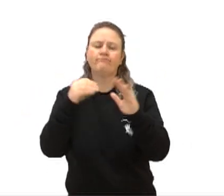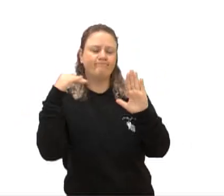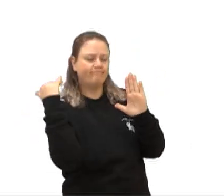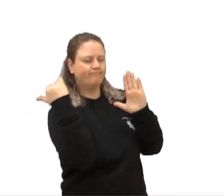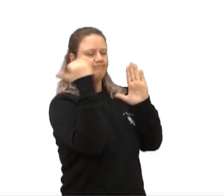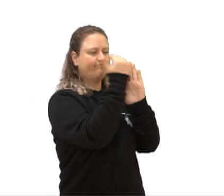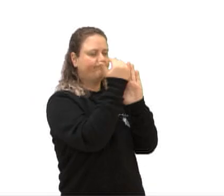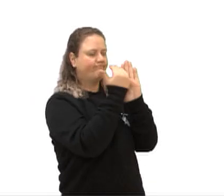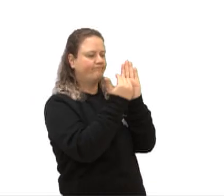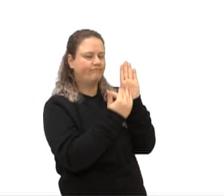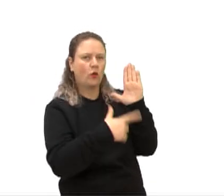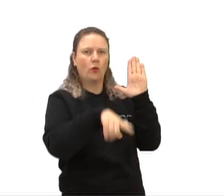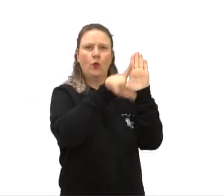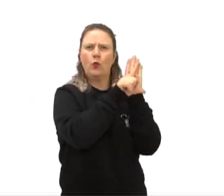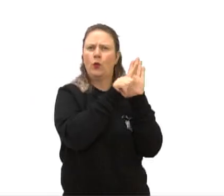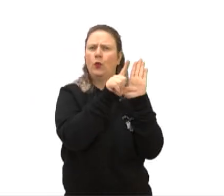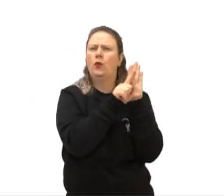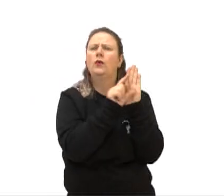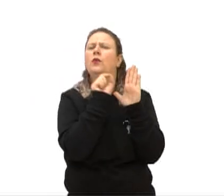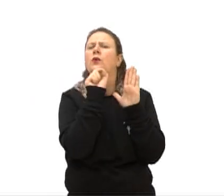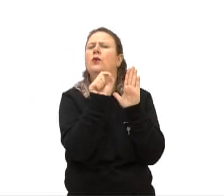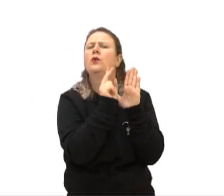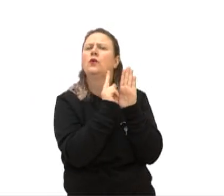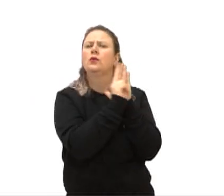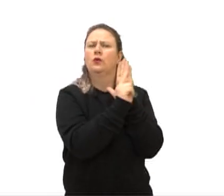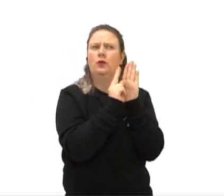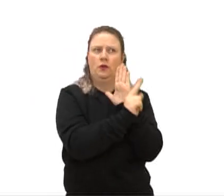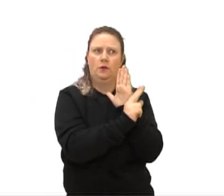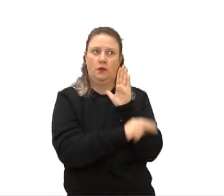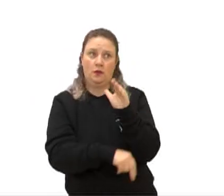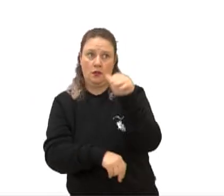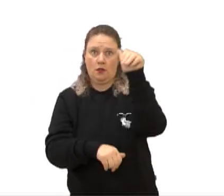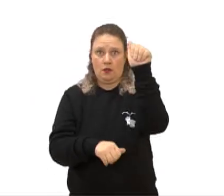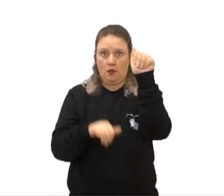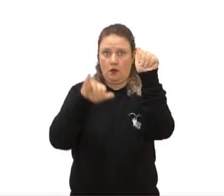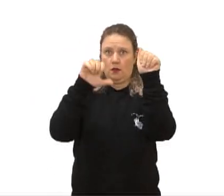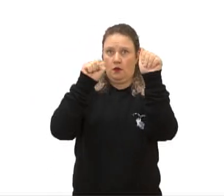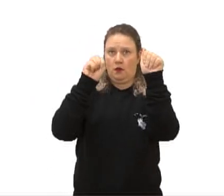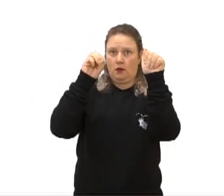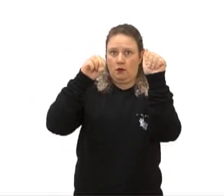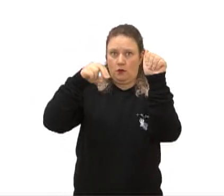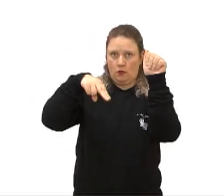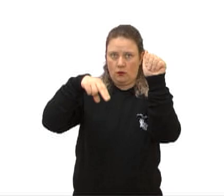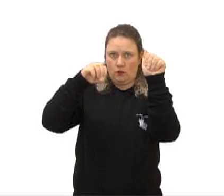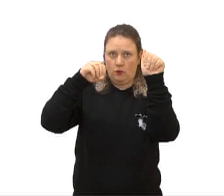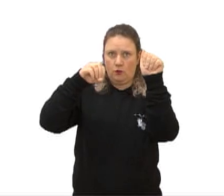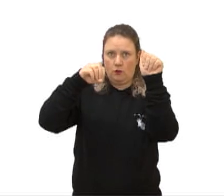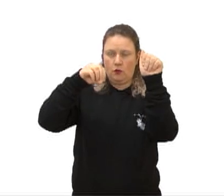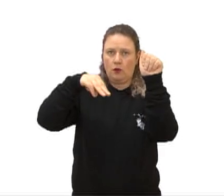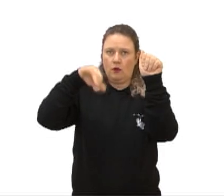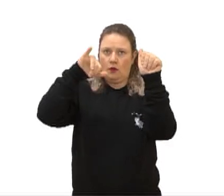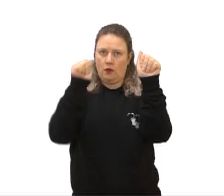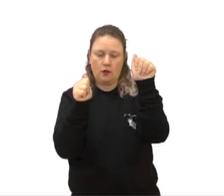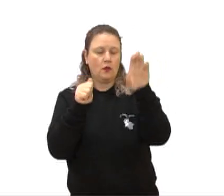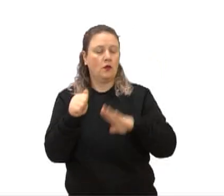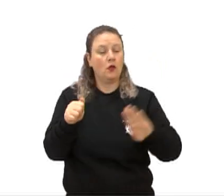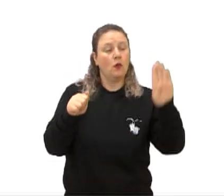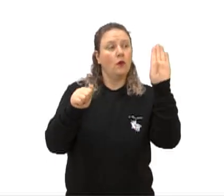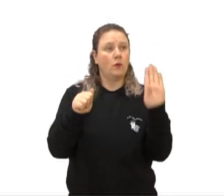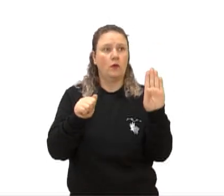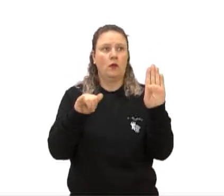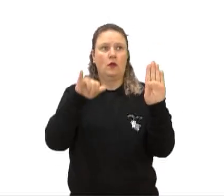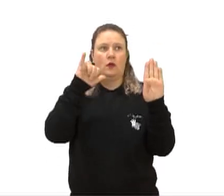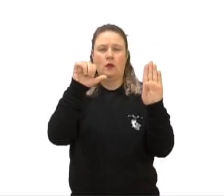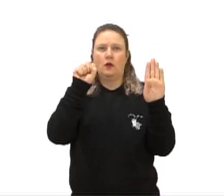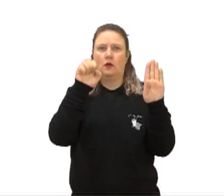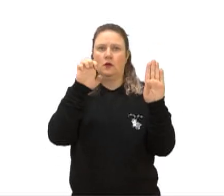lei, né? Se chama o quê? Letra A, se chama isonomia, ou letra B,